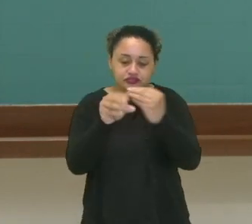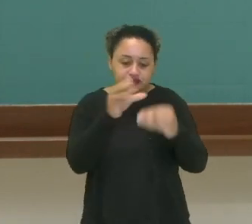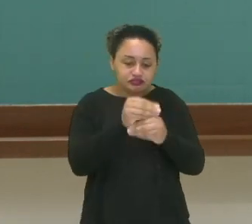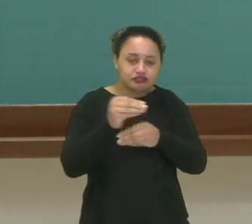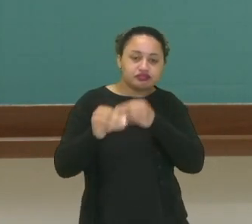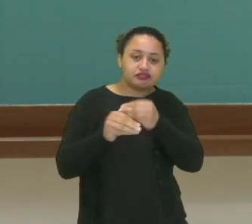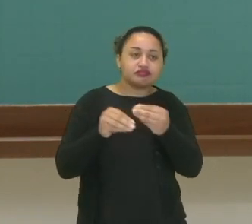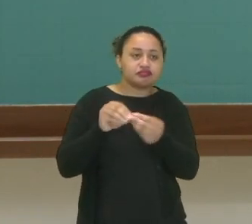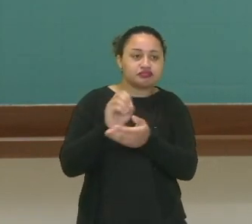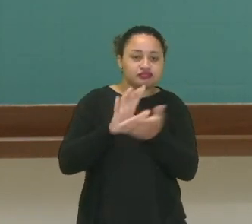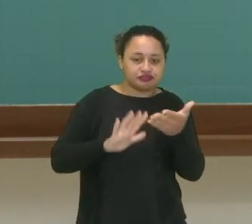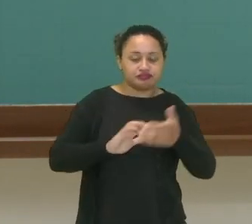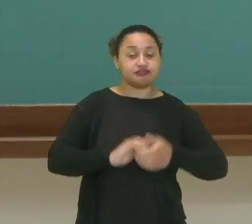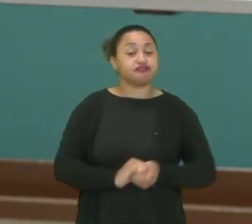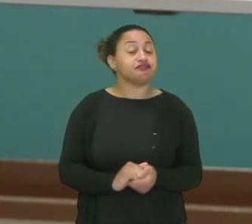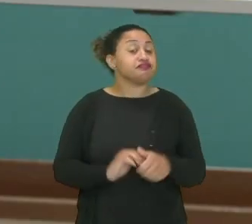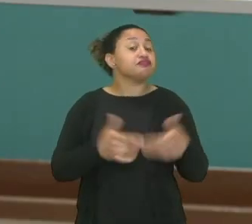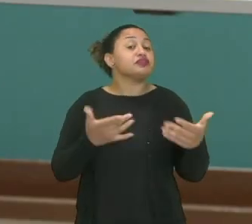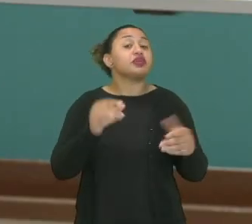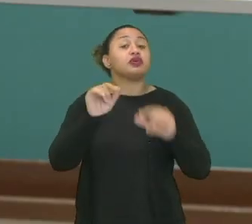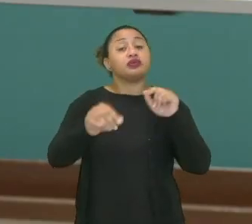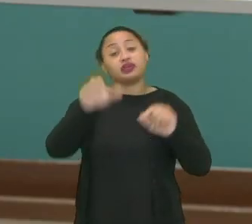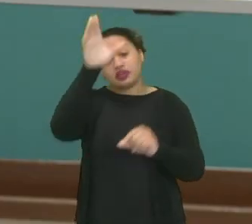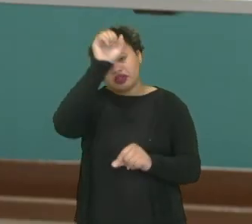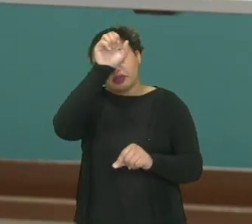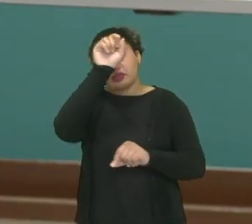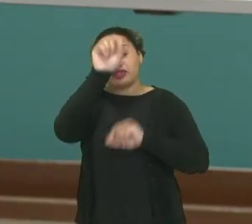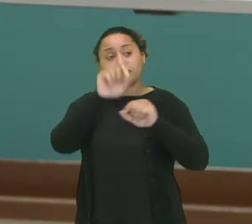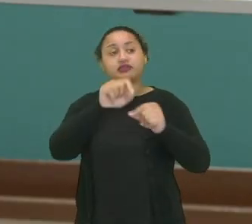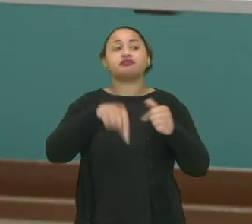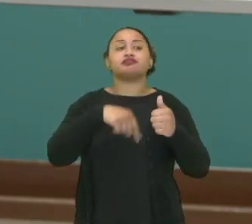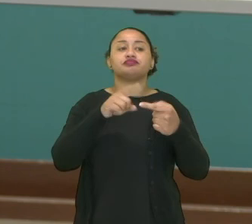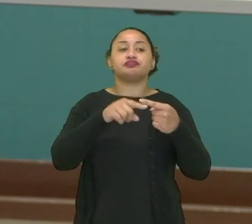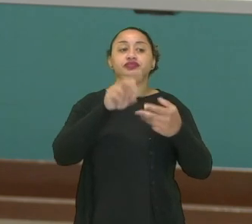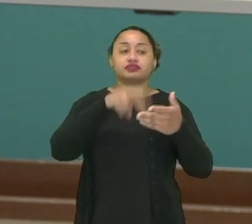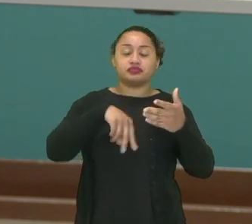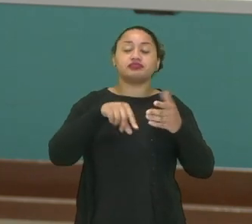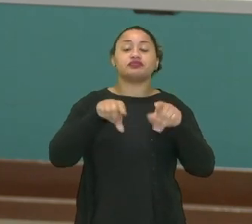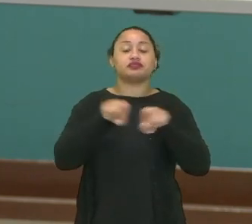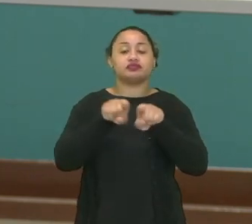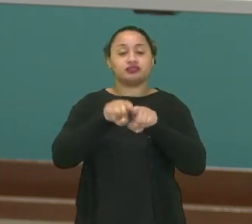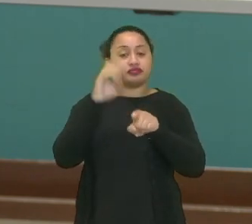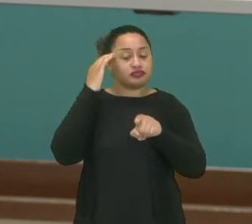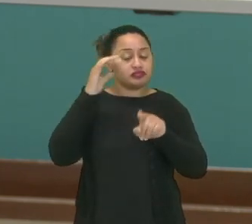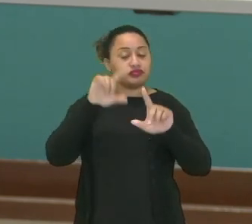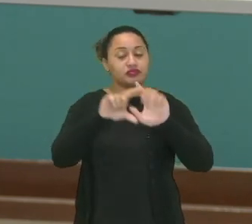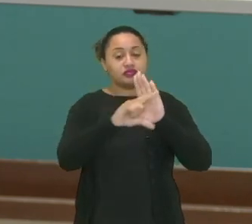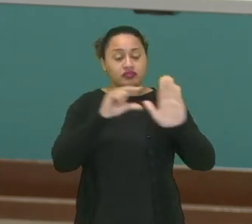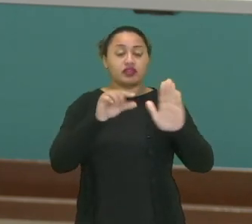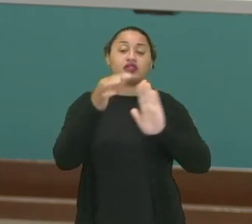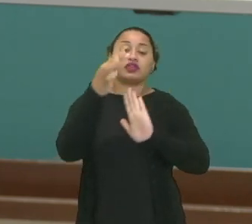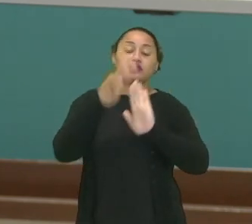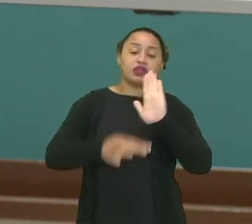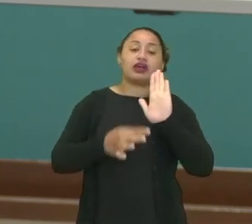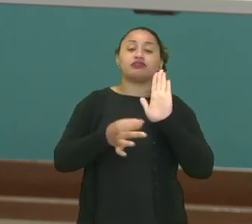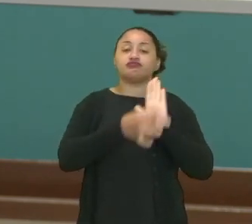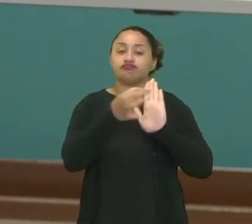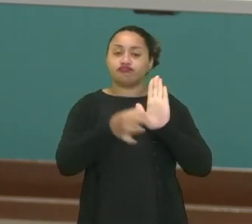atividade. O que aprendemos? Lemos e interpretamos trechos de um texto dissertativo